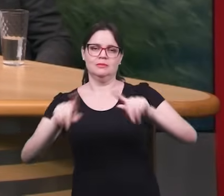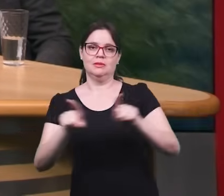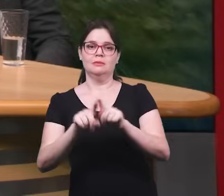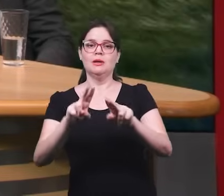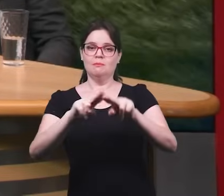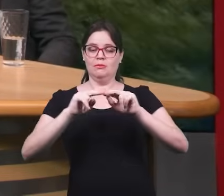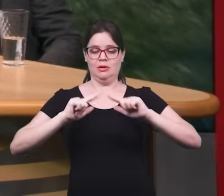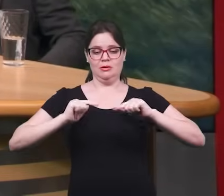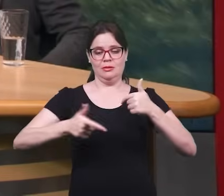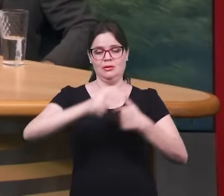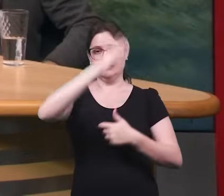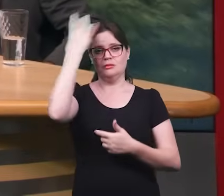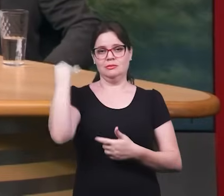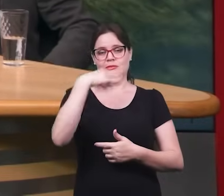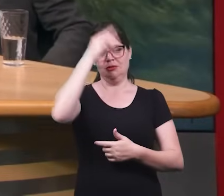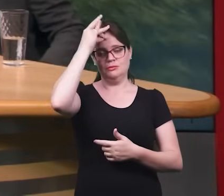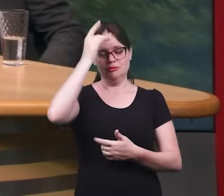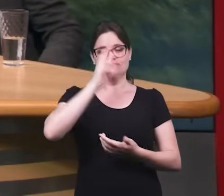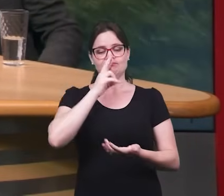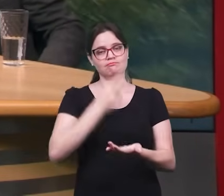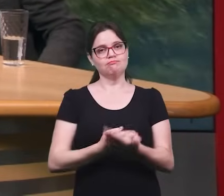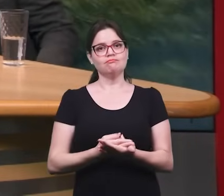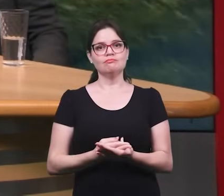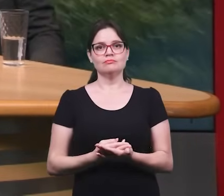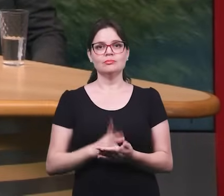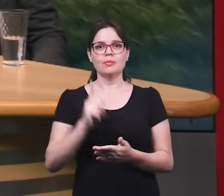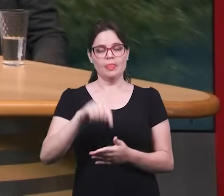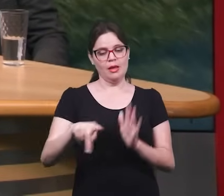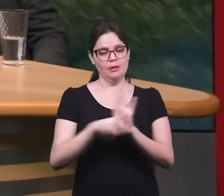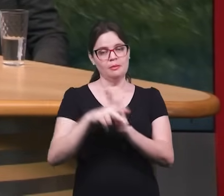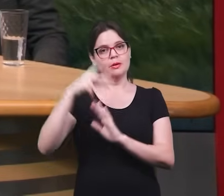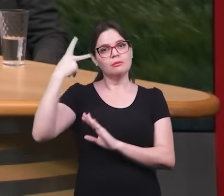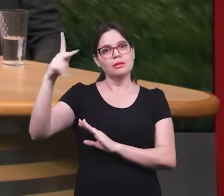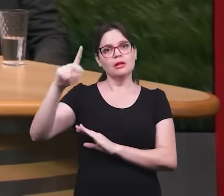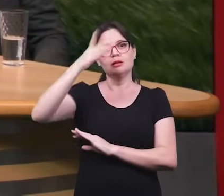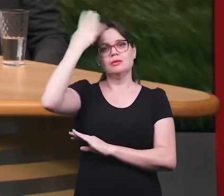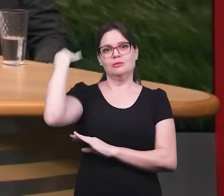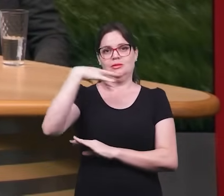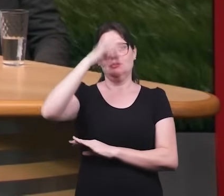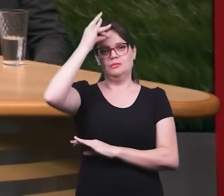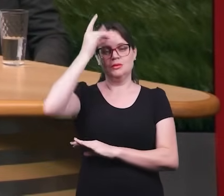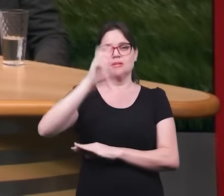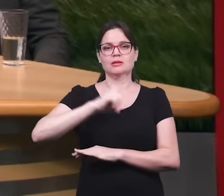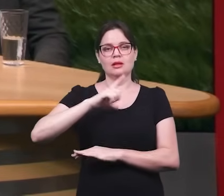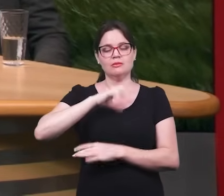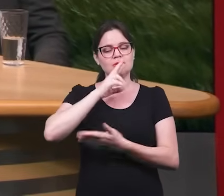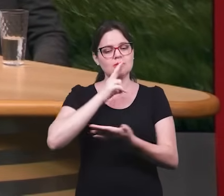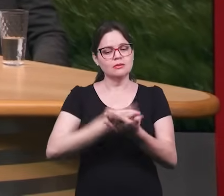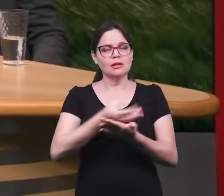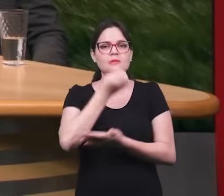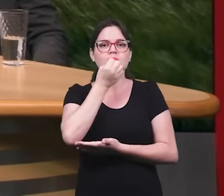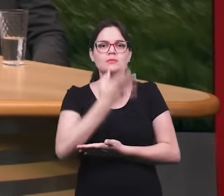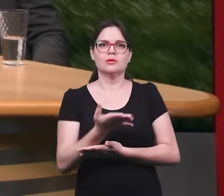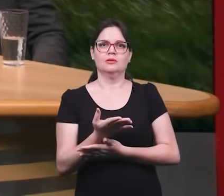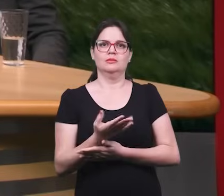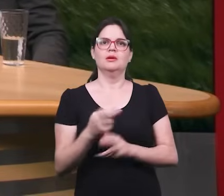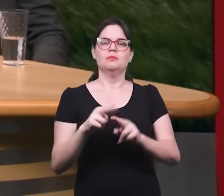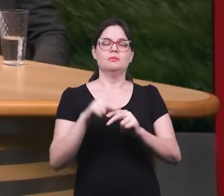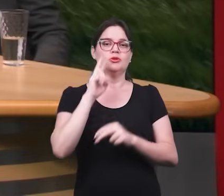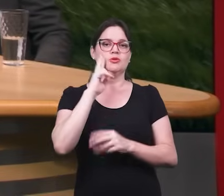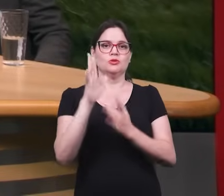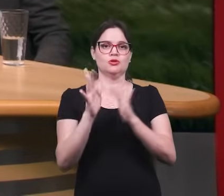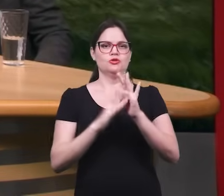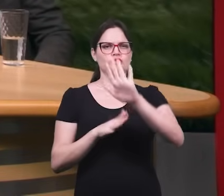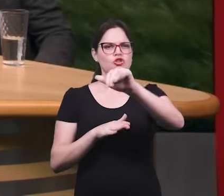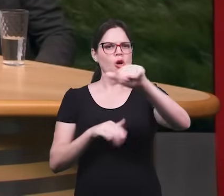esp é o fruto do bom crente não o fruto do espírito daquil que que quando Jesus nomeou para que de fruto e vosso